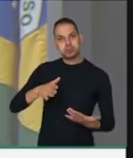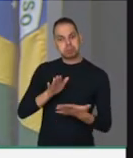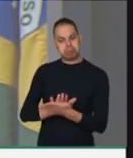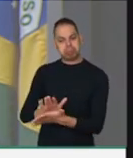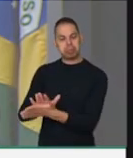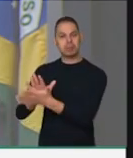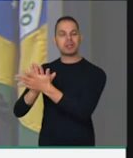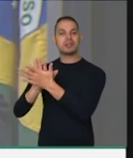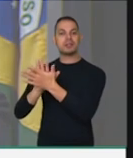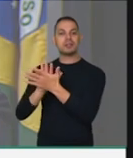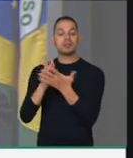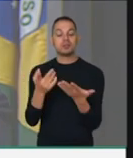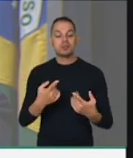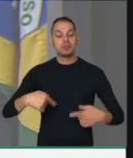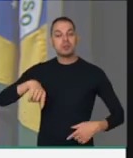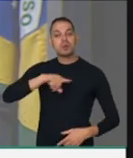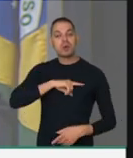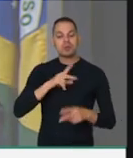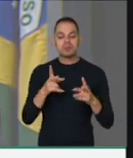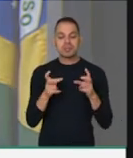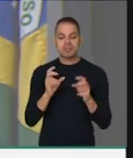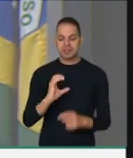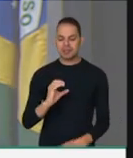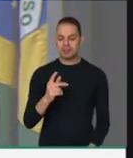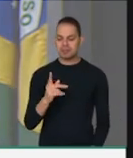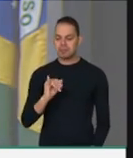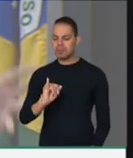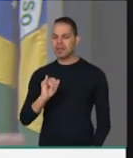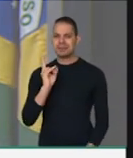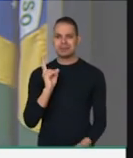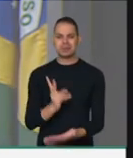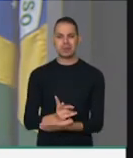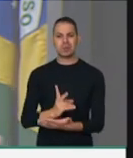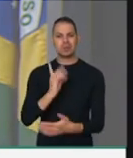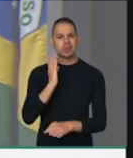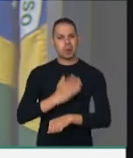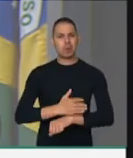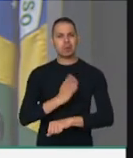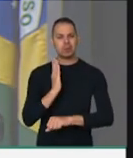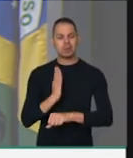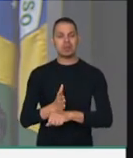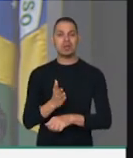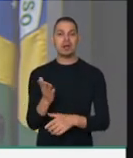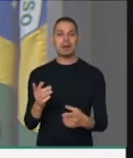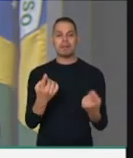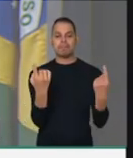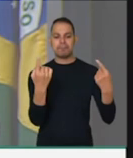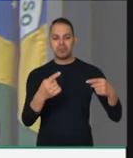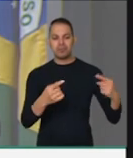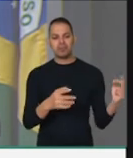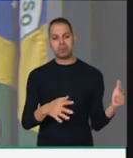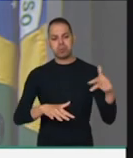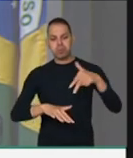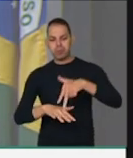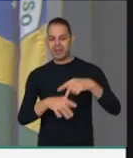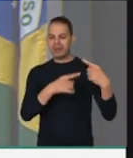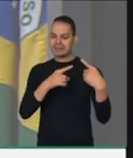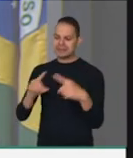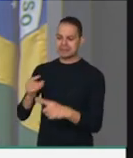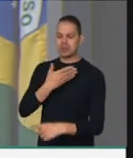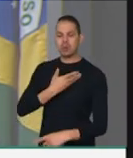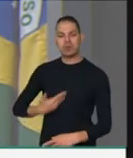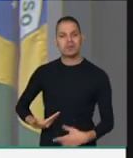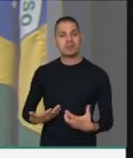o que nós temos visto com essa CPI que toda hora vem os mesmos oposição para atacar o governo